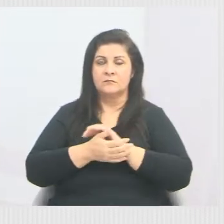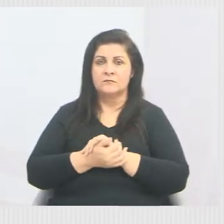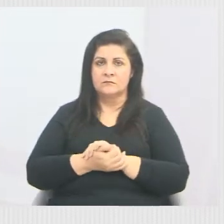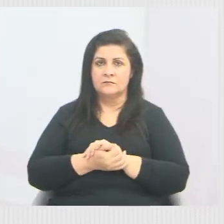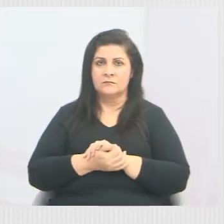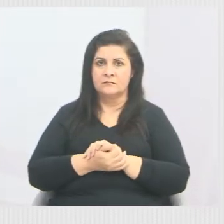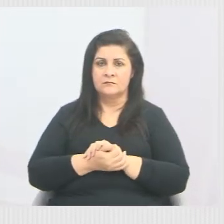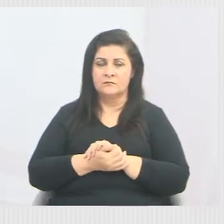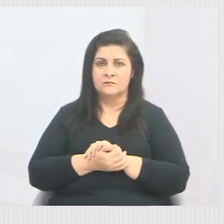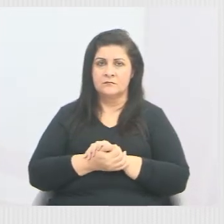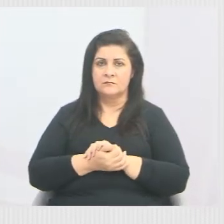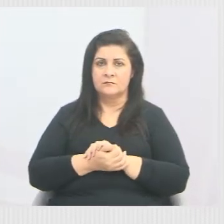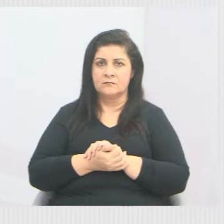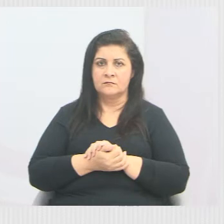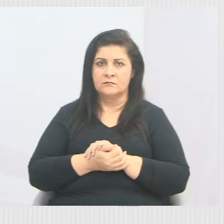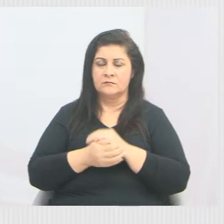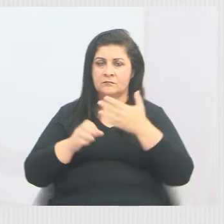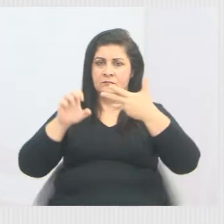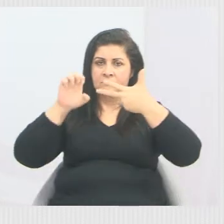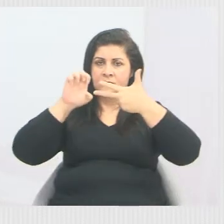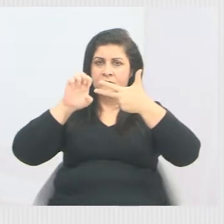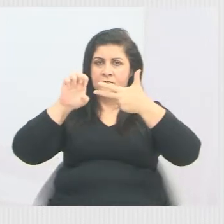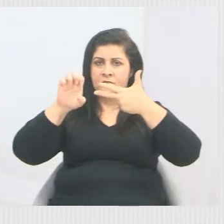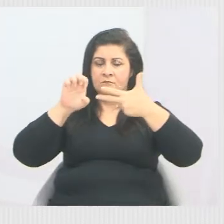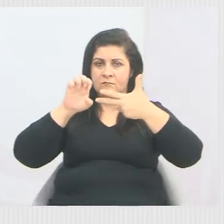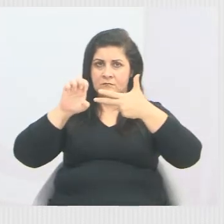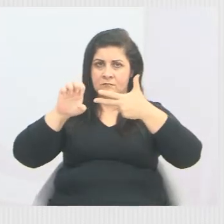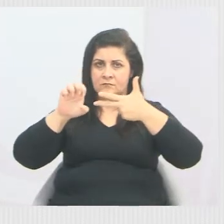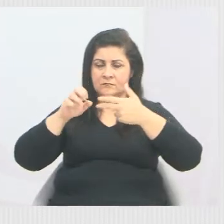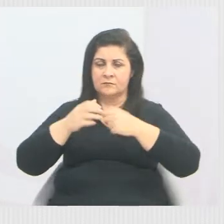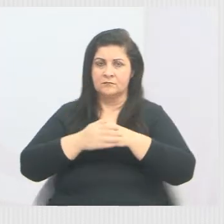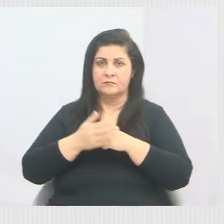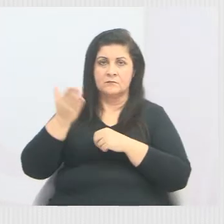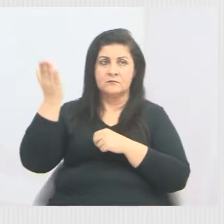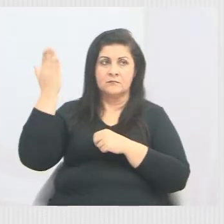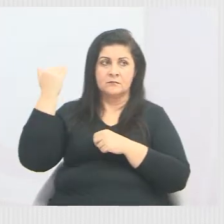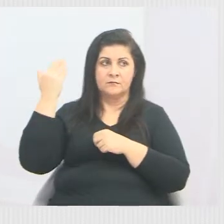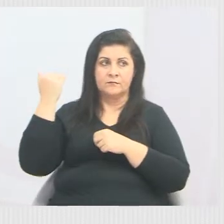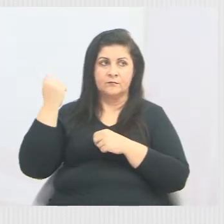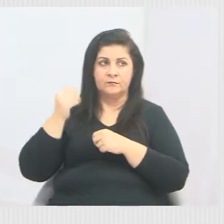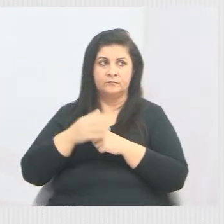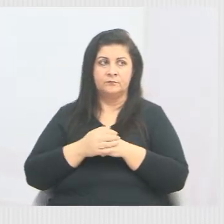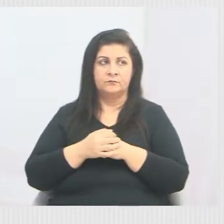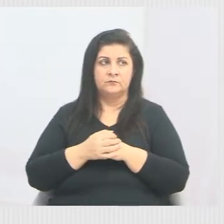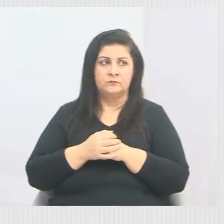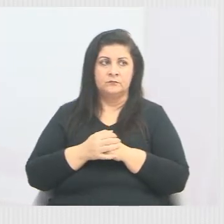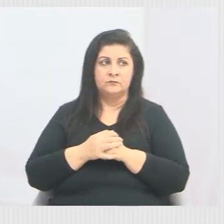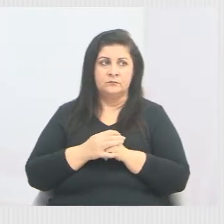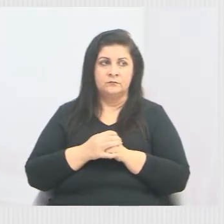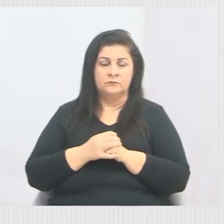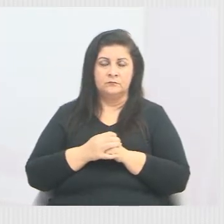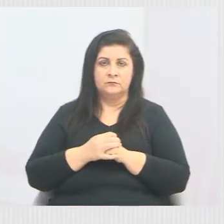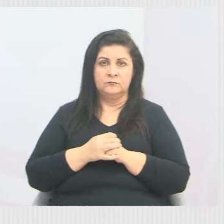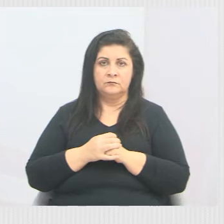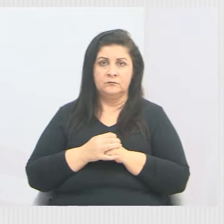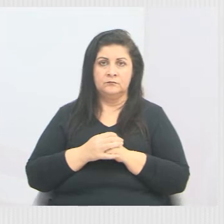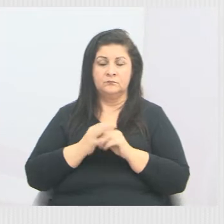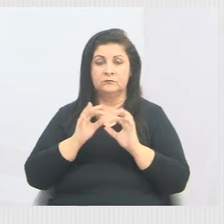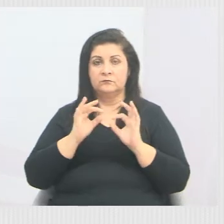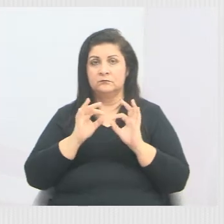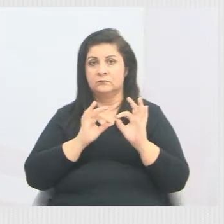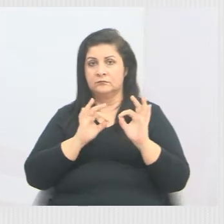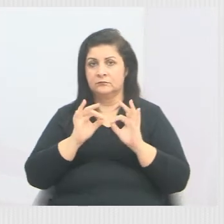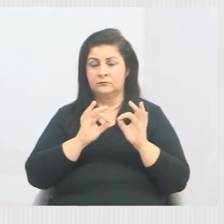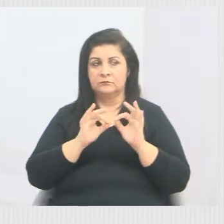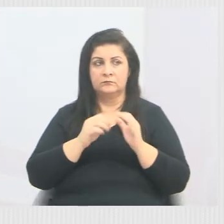Foi separado aqui o poder executivo, na qual, em exercícios anteriores, ele tinha uma previsibilidade